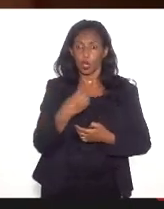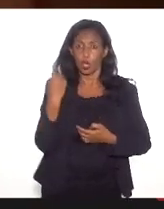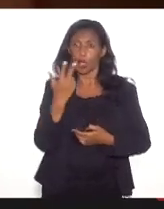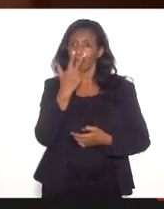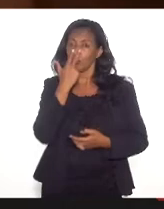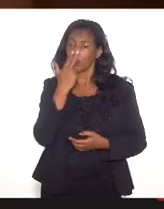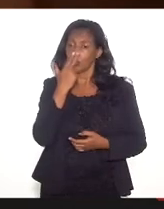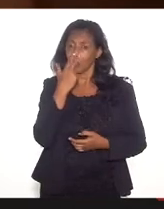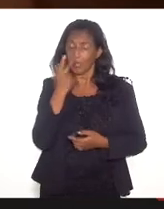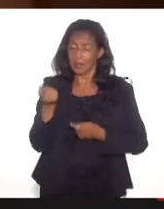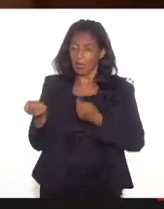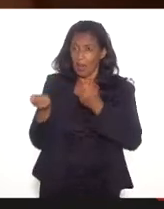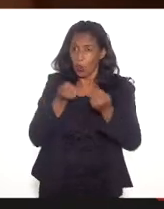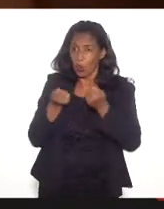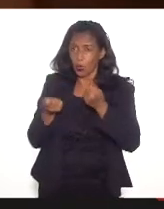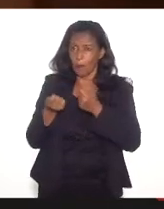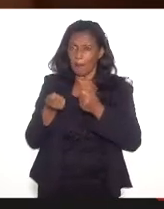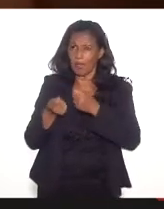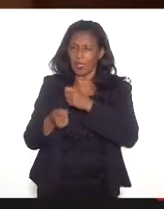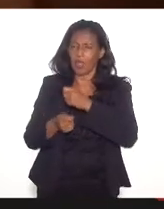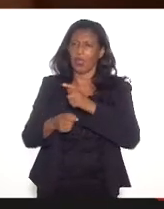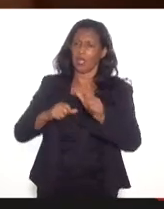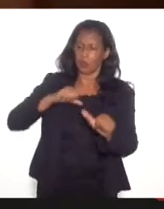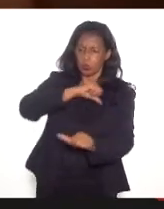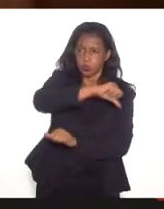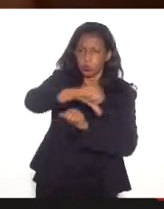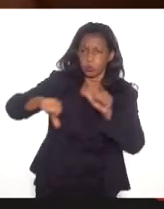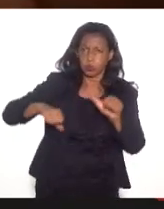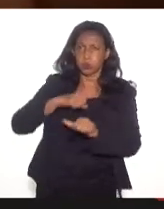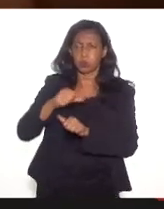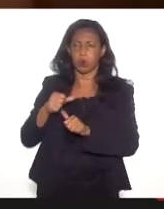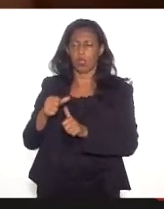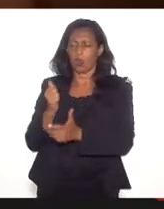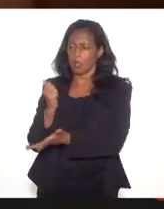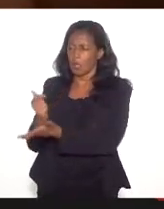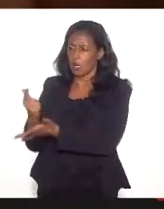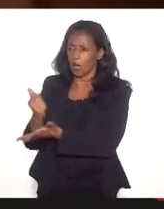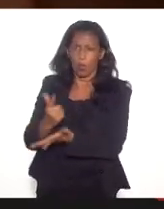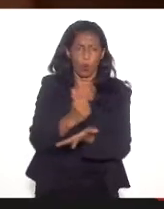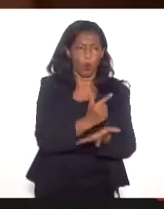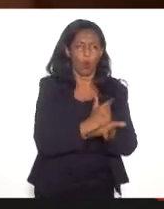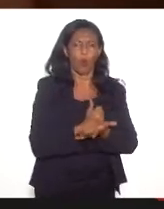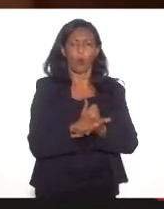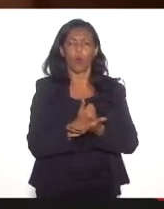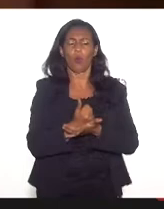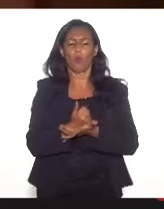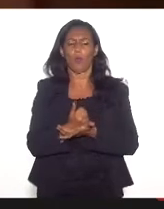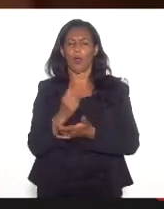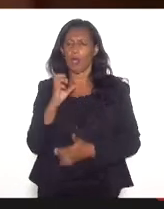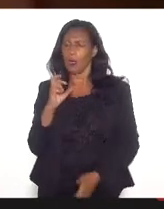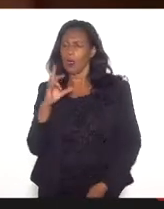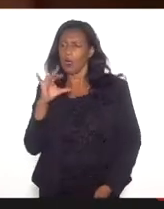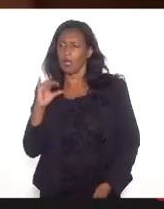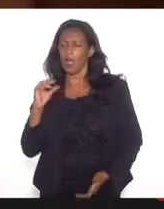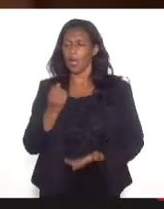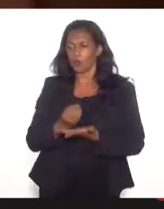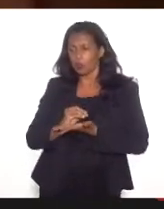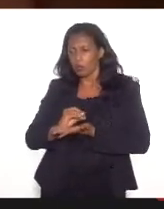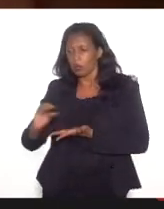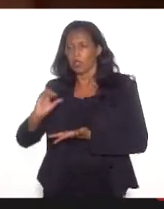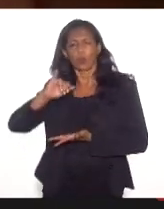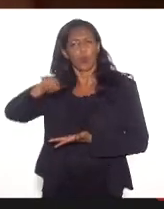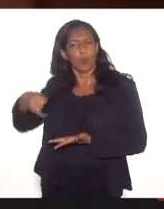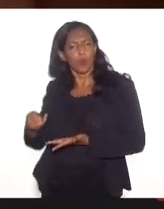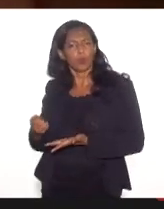girar a roda da economia, na prestação de serviço, no consumo, destravando o crédito, ainda que o pequeno crédito. Então, é muito